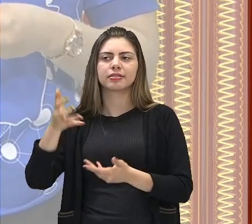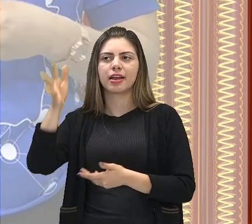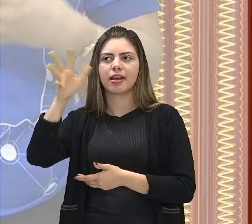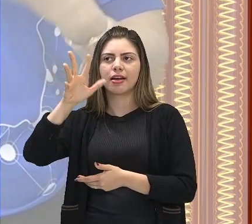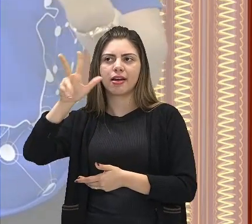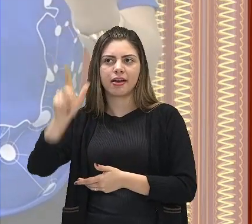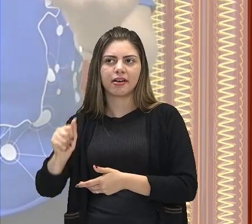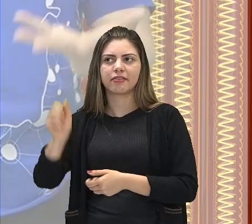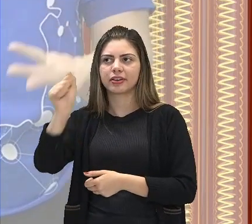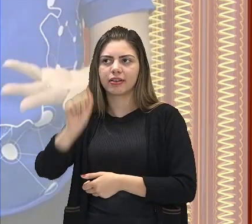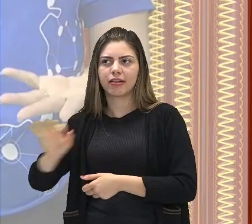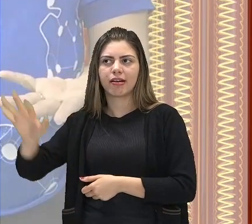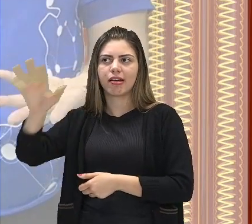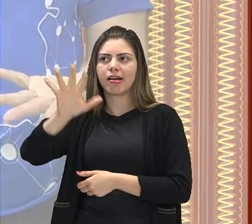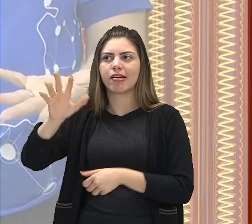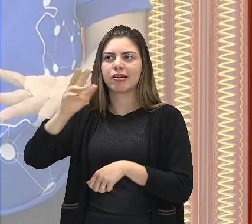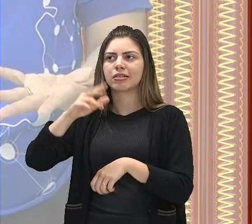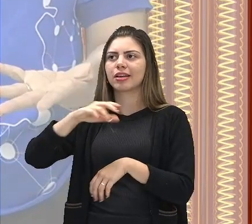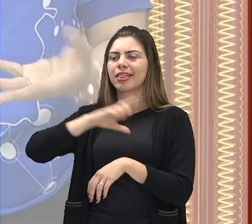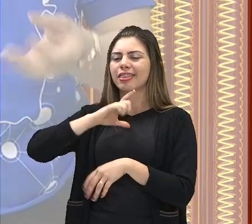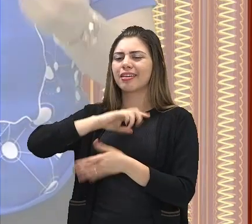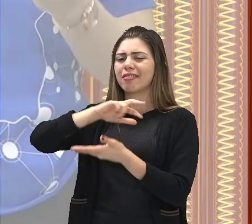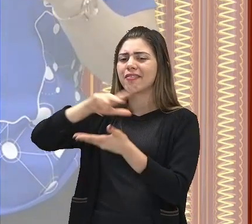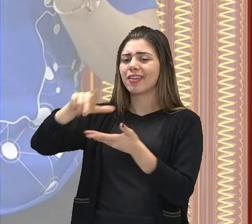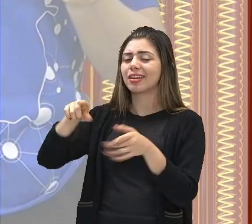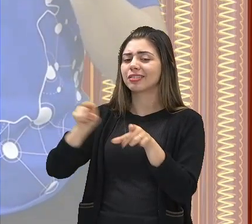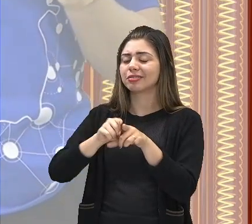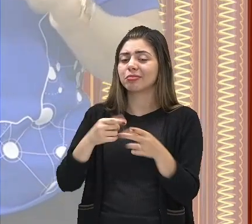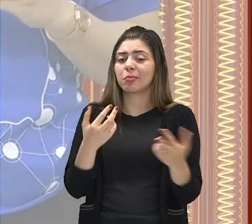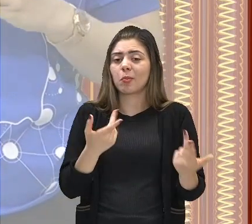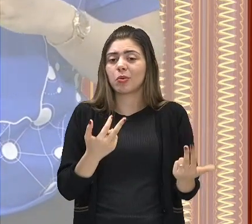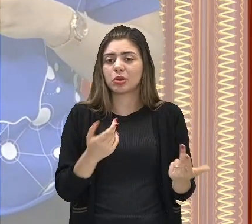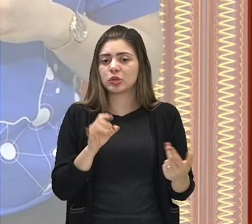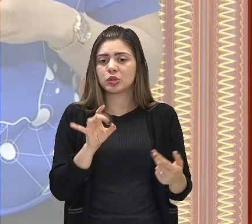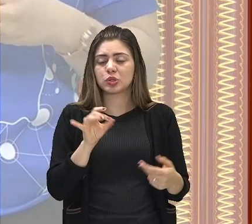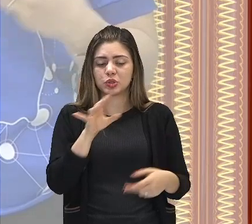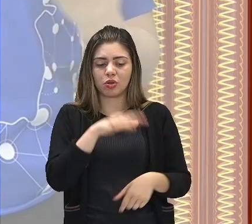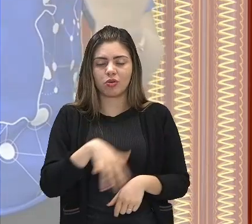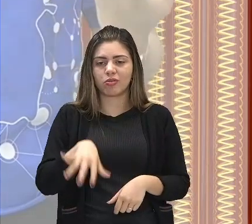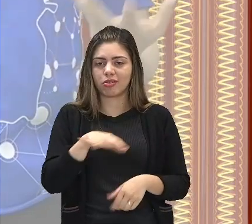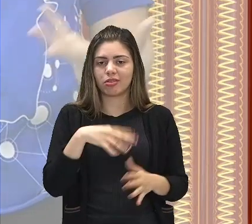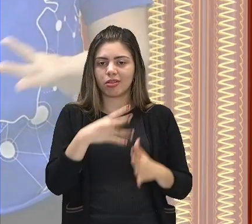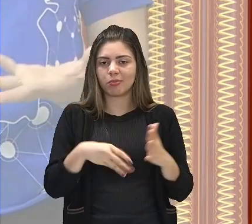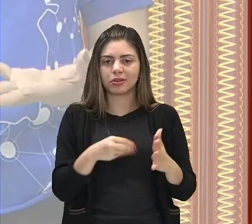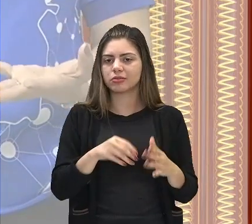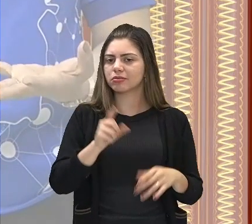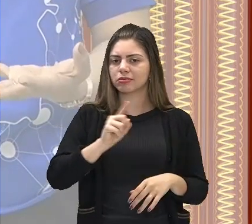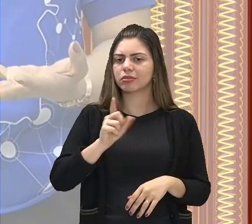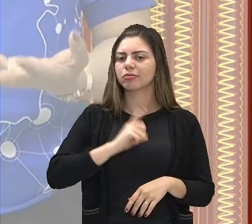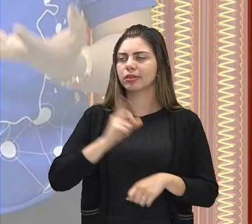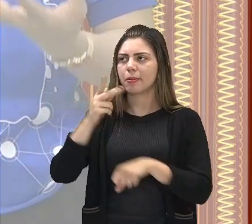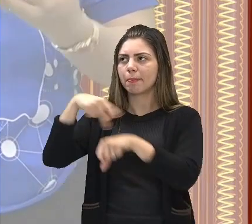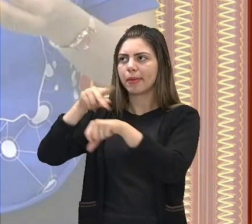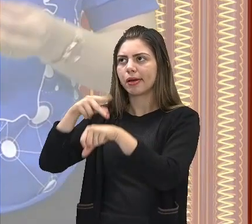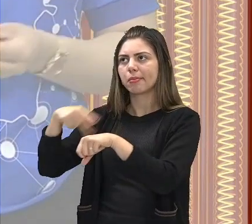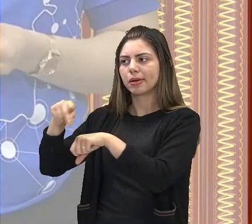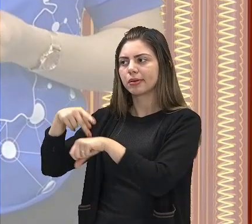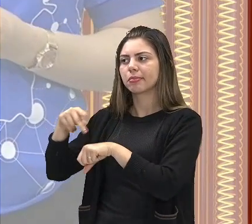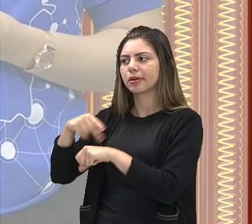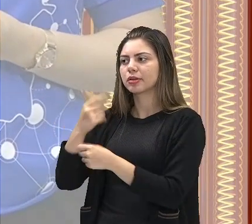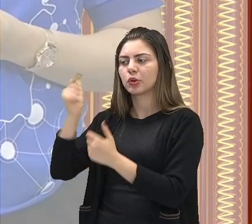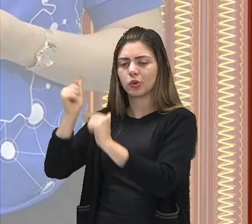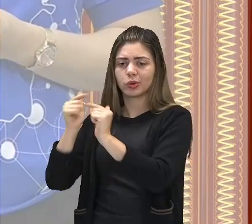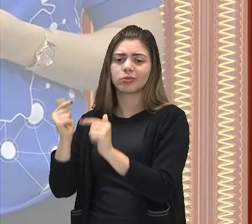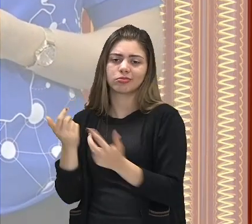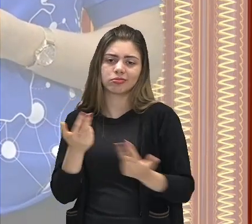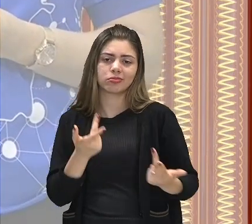né, vão ter aí a presença de flutuantes. Não é apenas uma realidade da nossa região aqui amazônica. E os